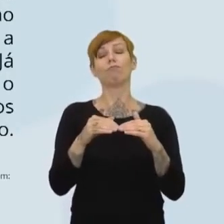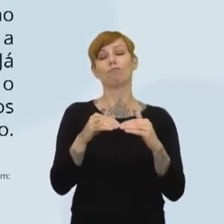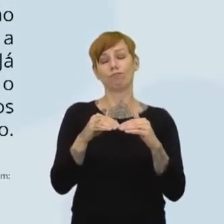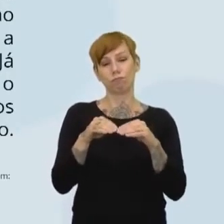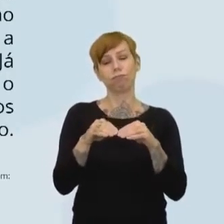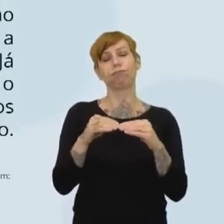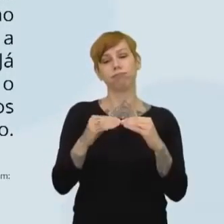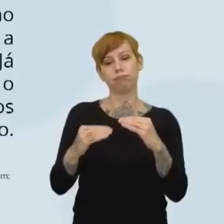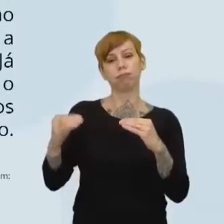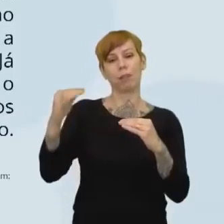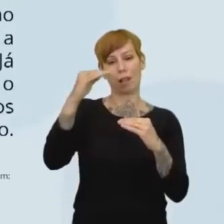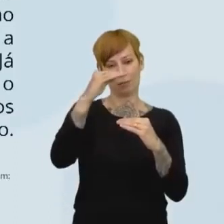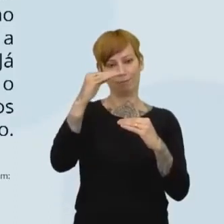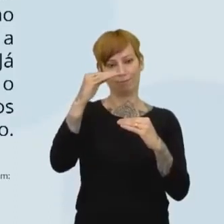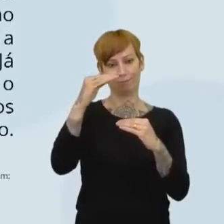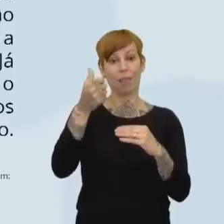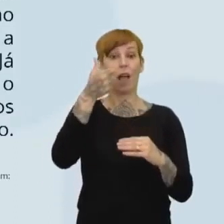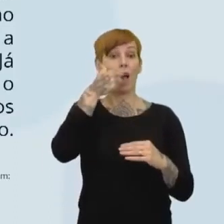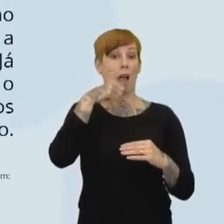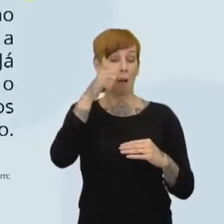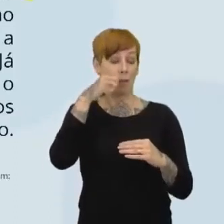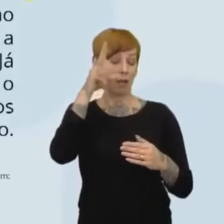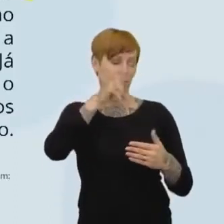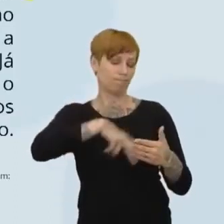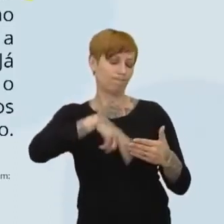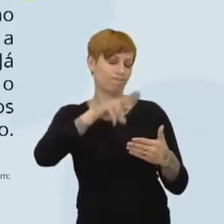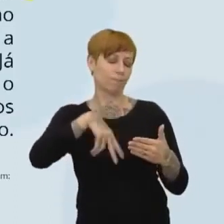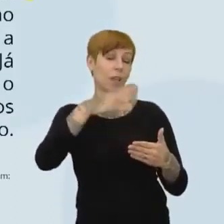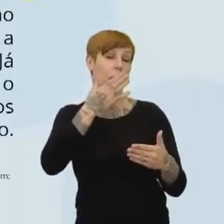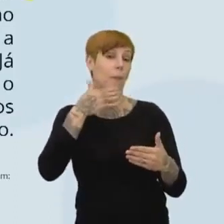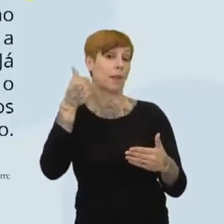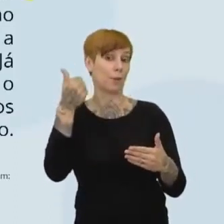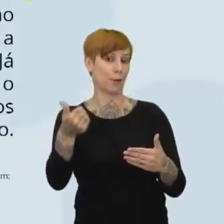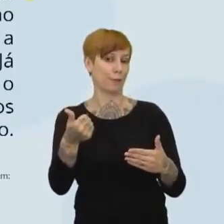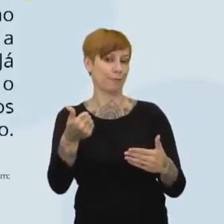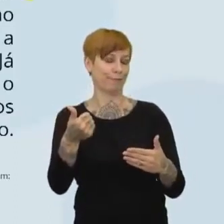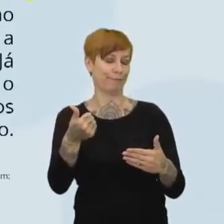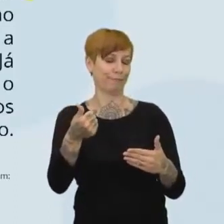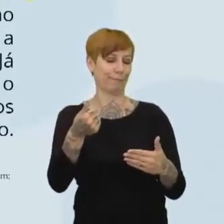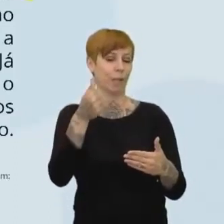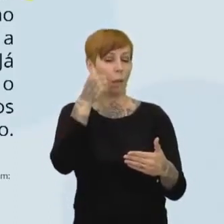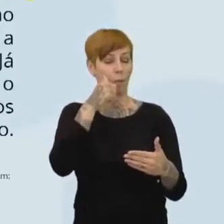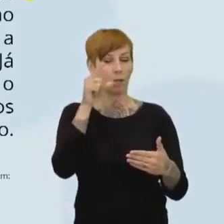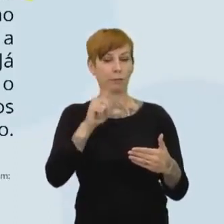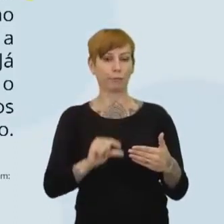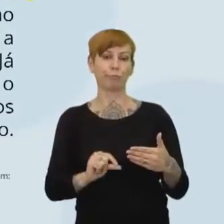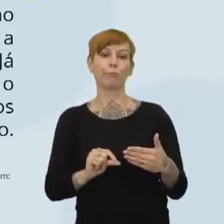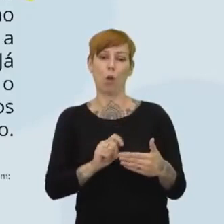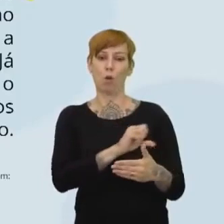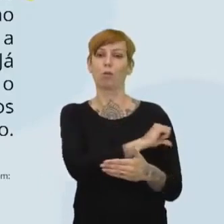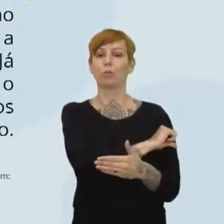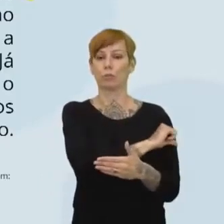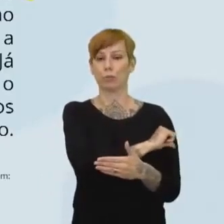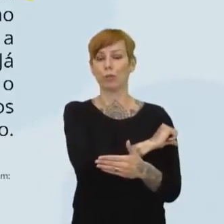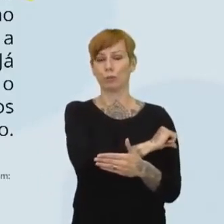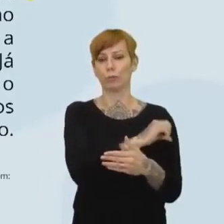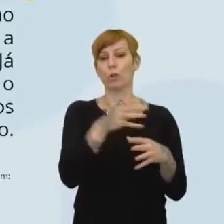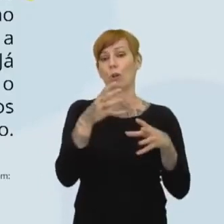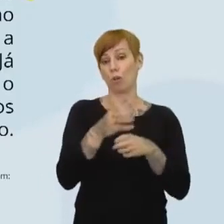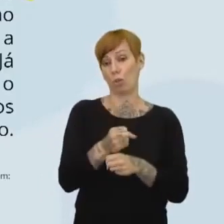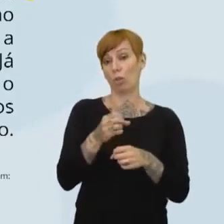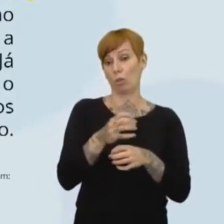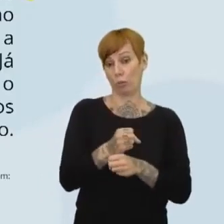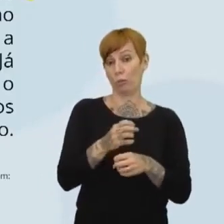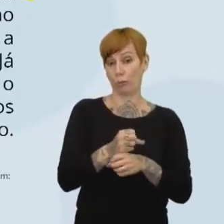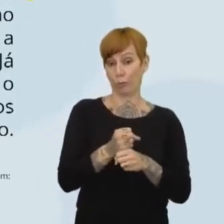têm melhor desempenho de rendimento de leitura do que os meninos do 9º ano. No total, as alunas avaliadas